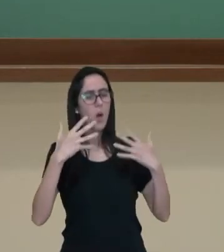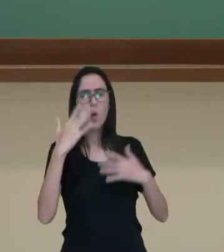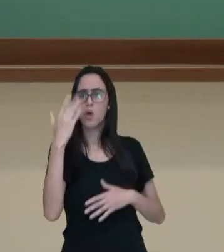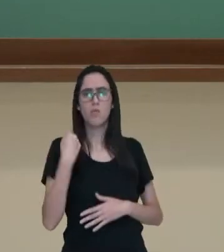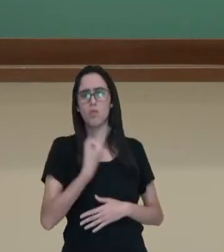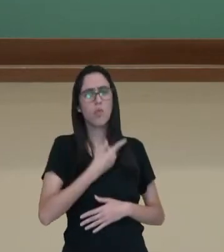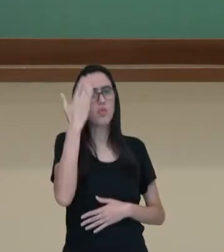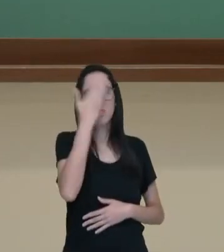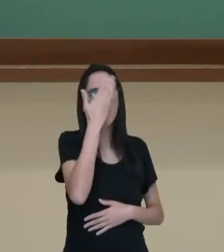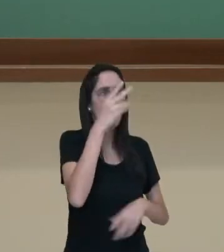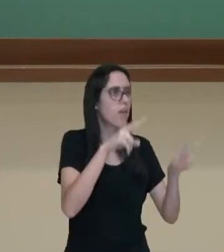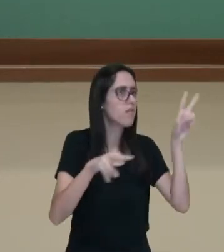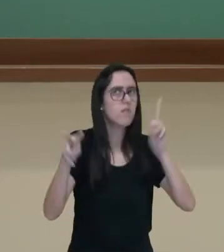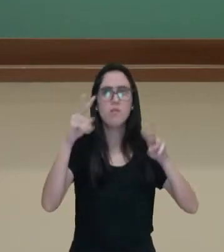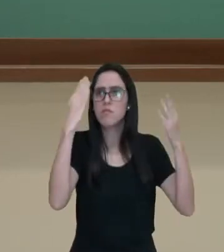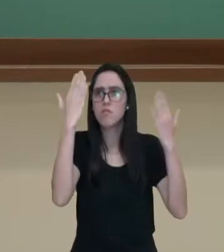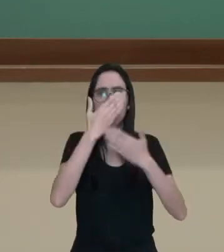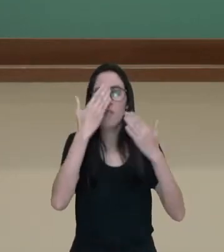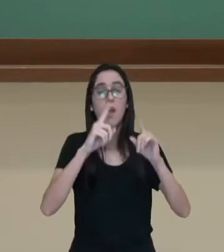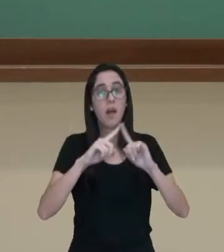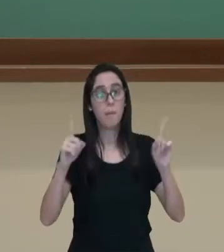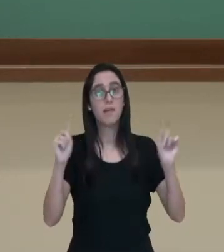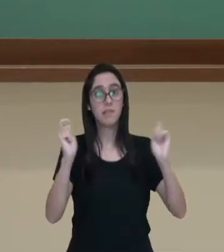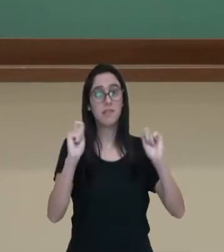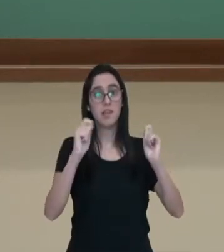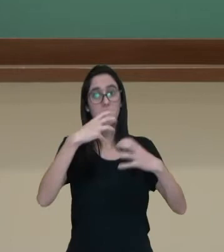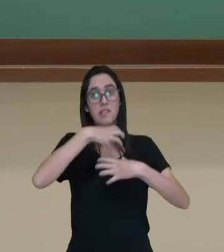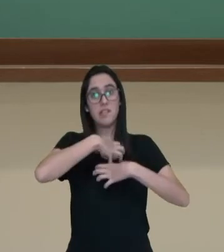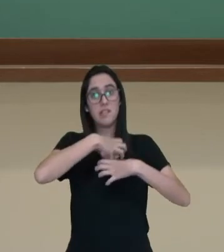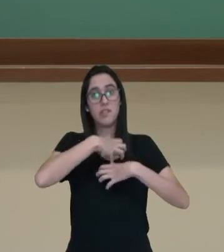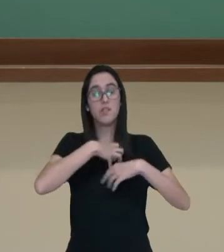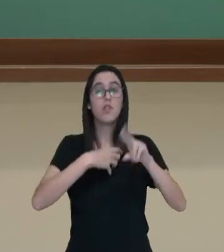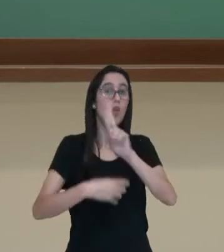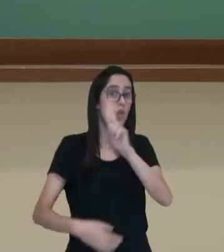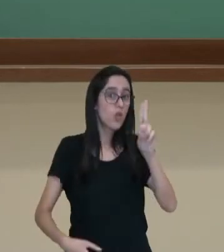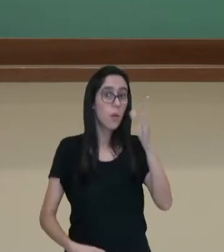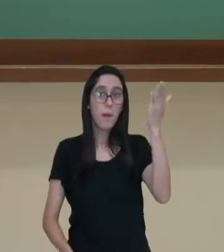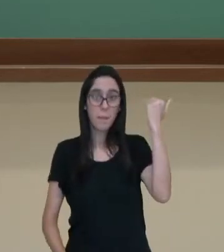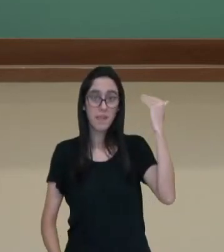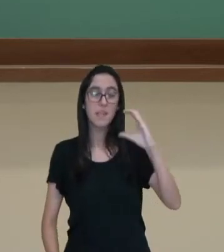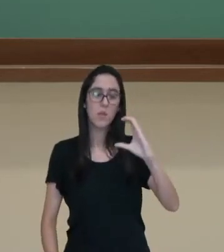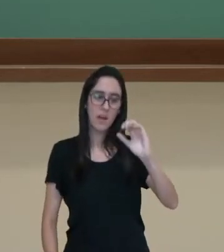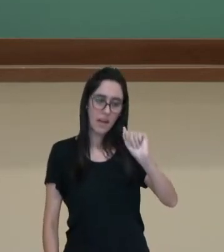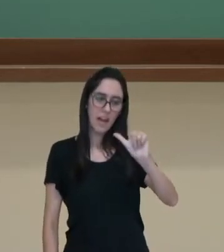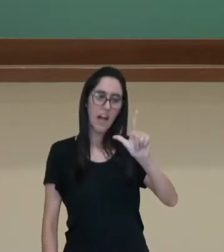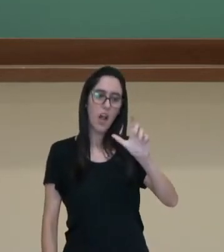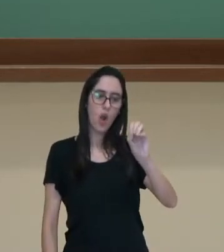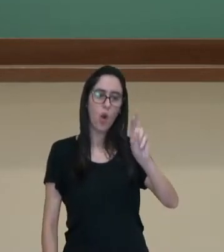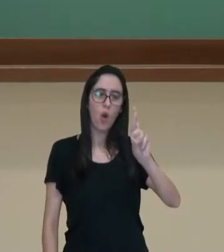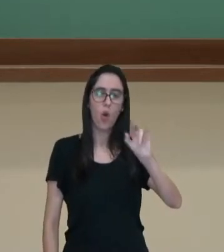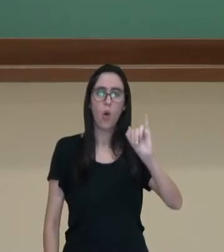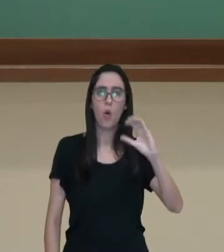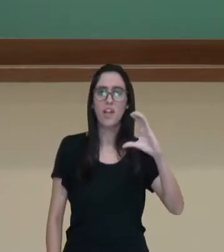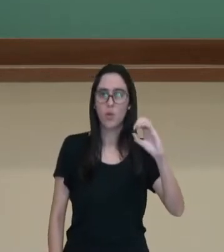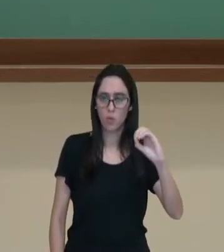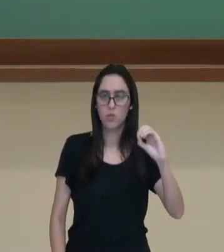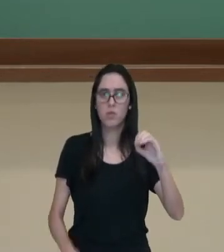tem cheiro, mas a gente sente. E o nome dele chamaram de calórico. Tanto é que a